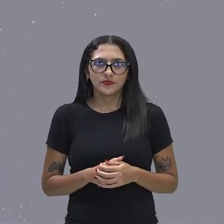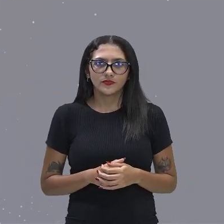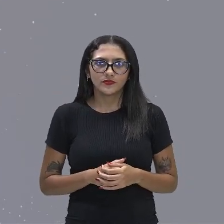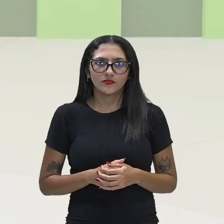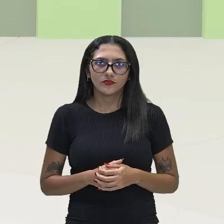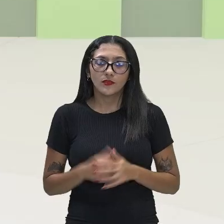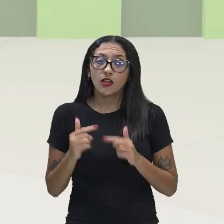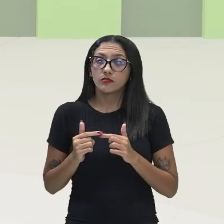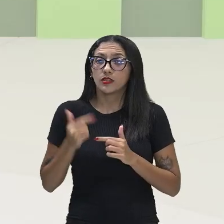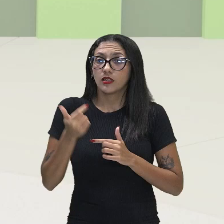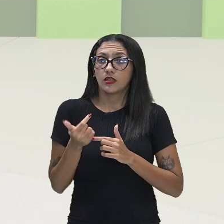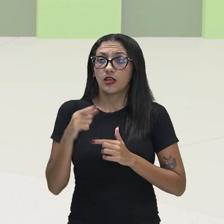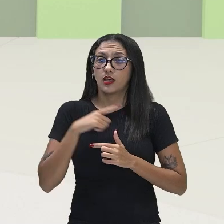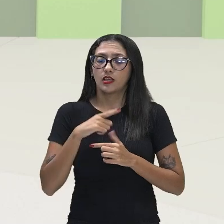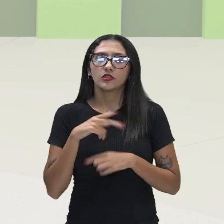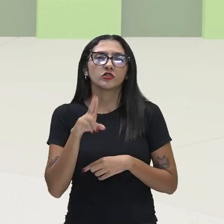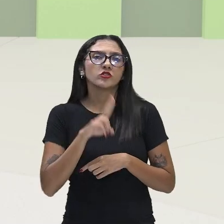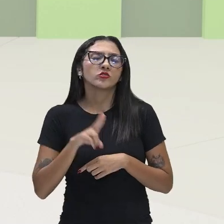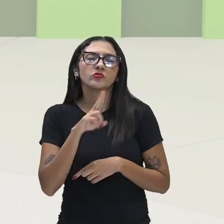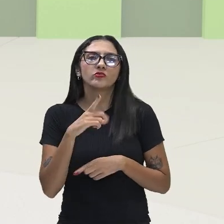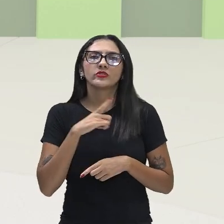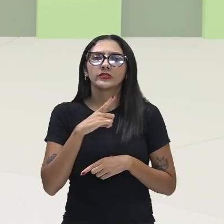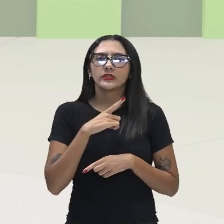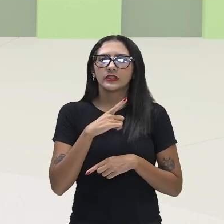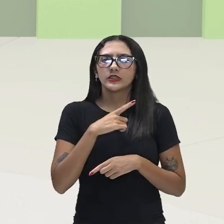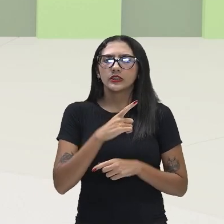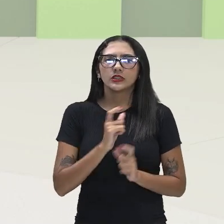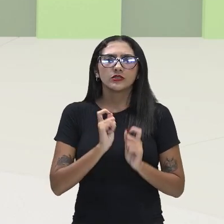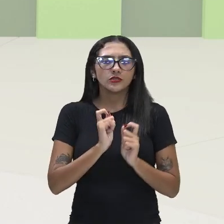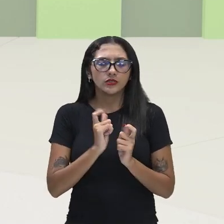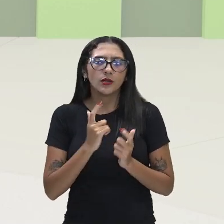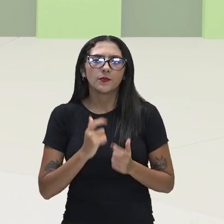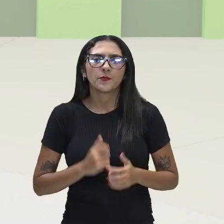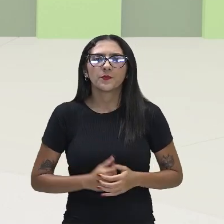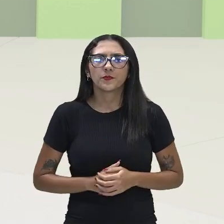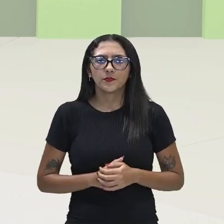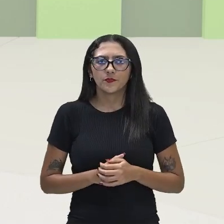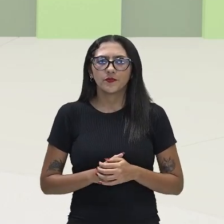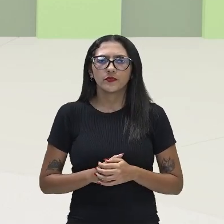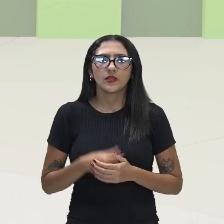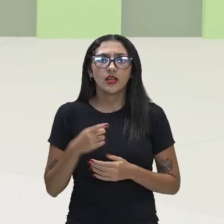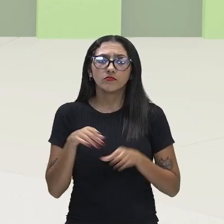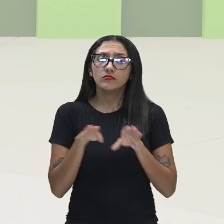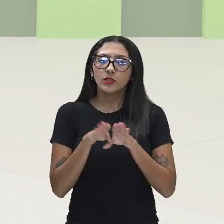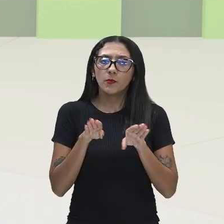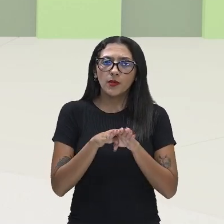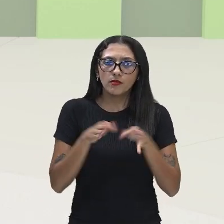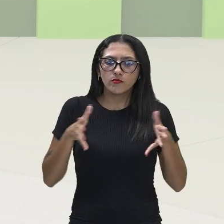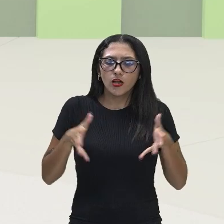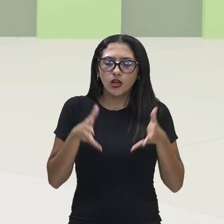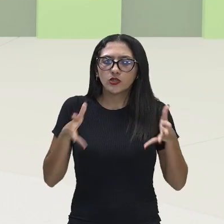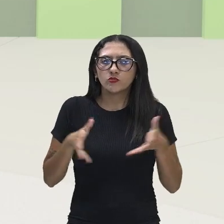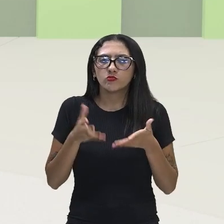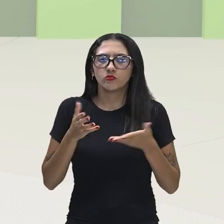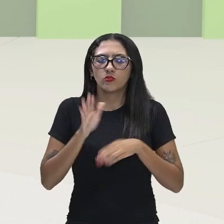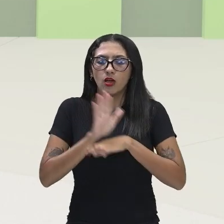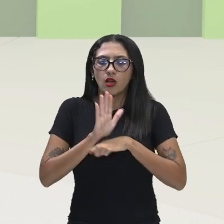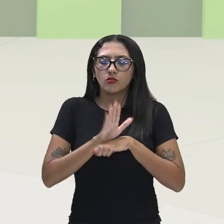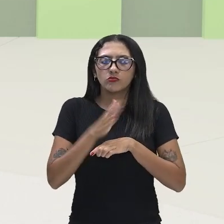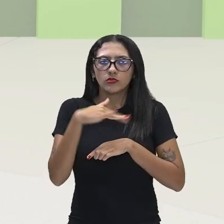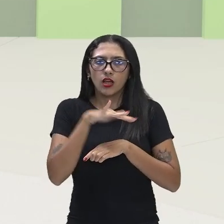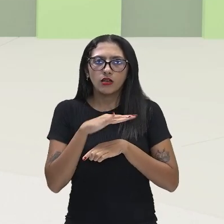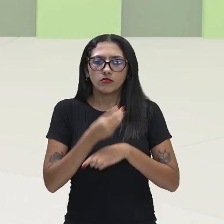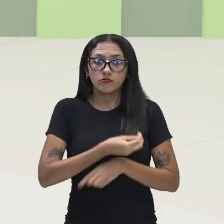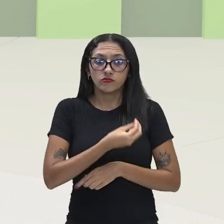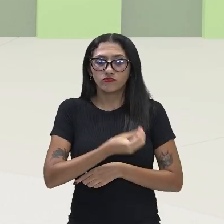desses gases de efeito estufa, que eles, inclusive, eles ajudam a sobrevivência do homem, né, e dos seres vivos